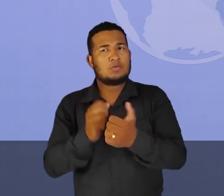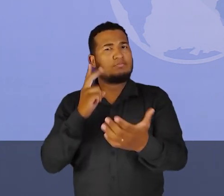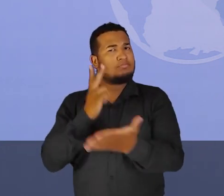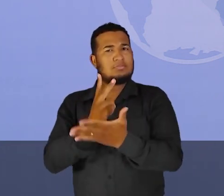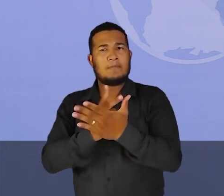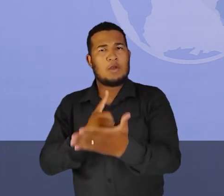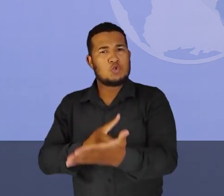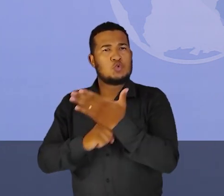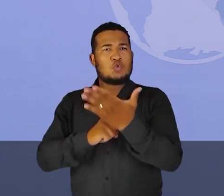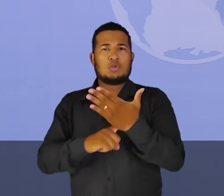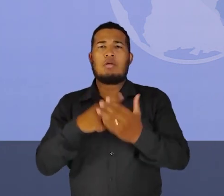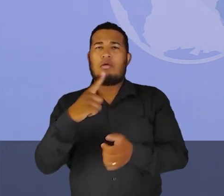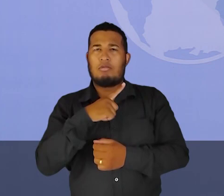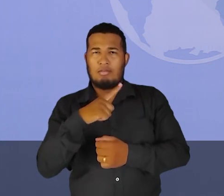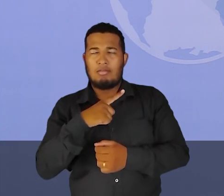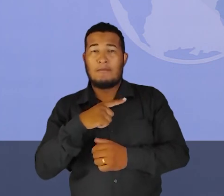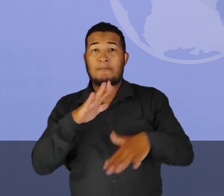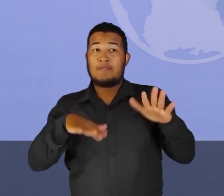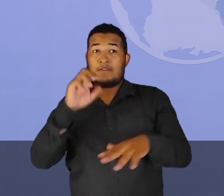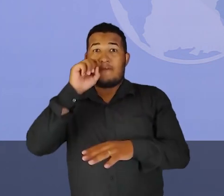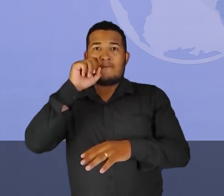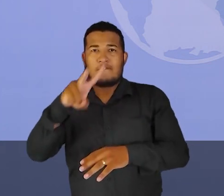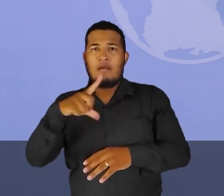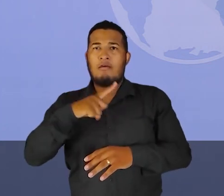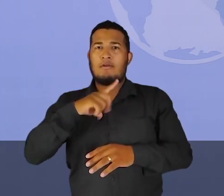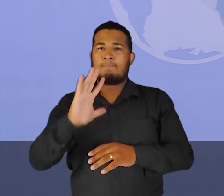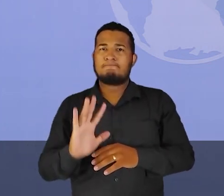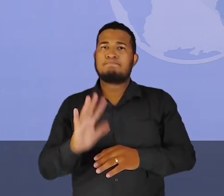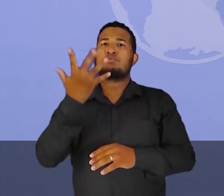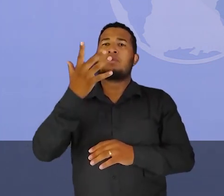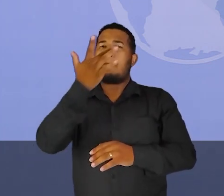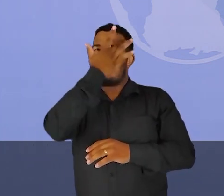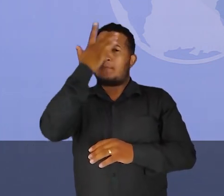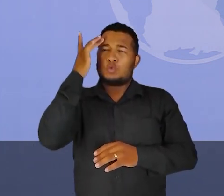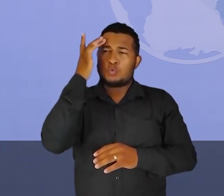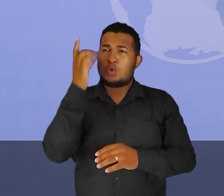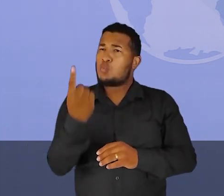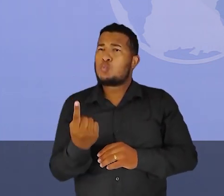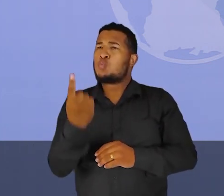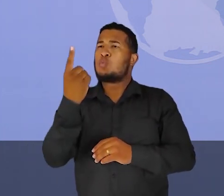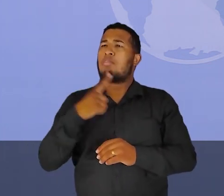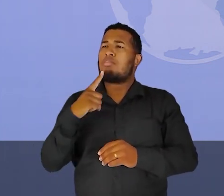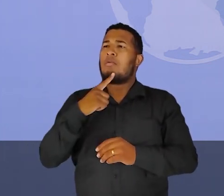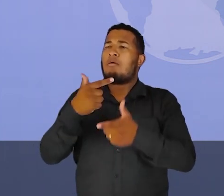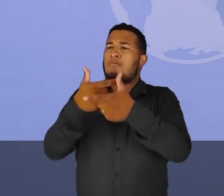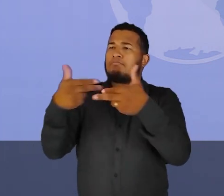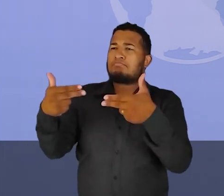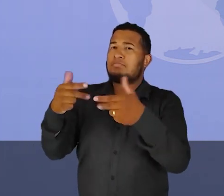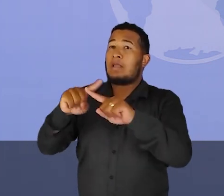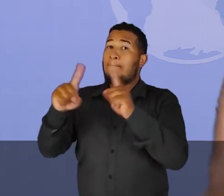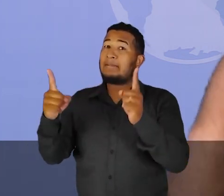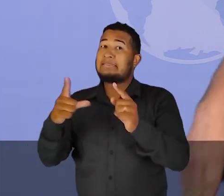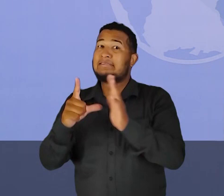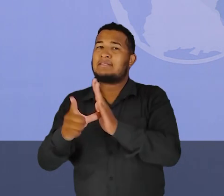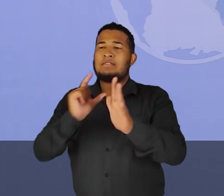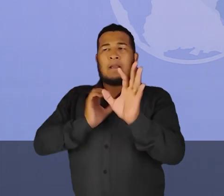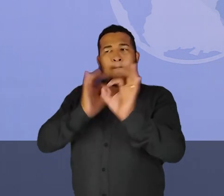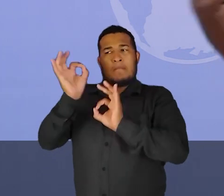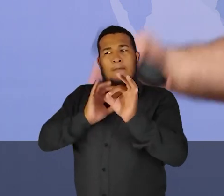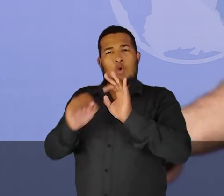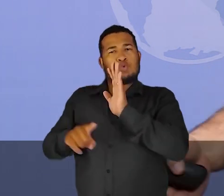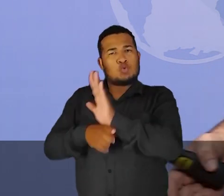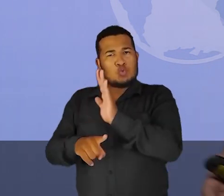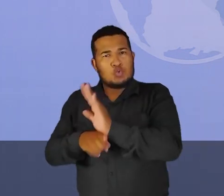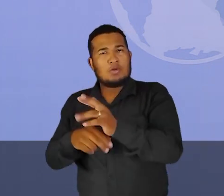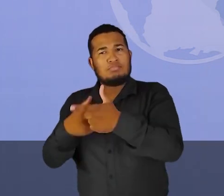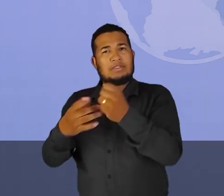ajudando. Então, muitas vezes você vê uma situação em que uma pessoa apenas está vivenciando aquela prática, mas teve um preparo no torno,